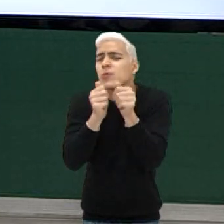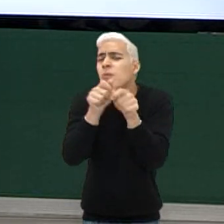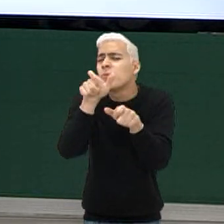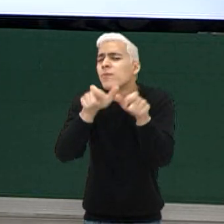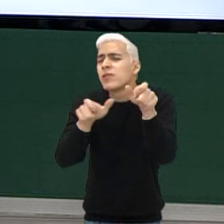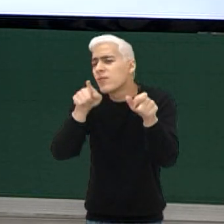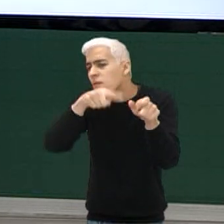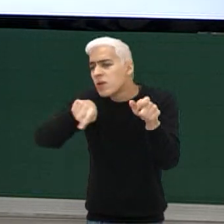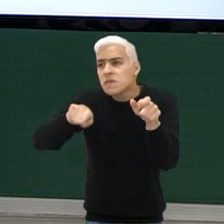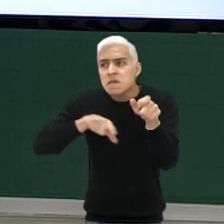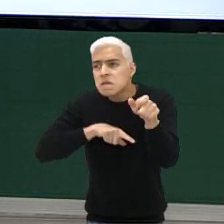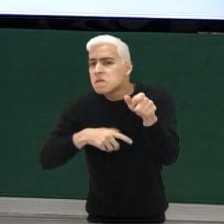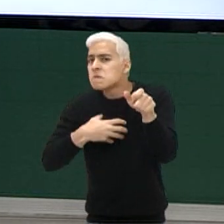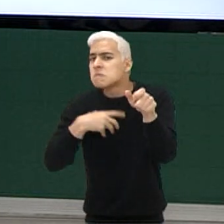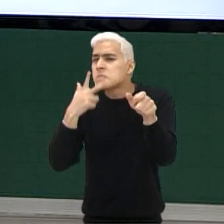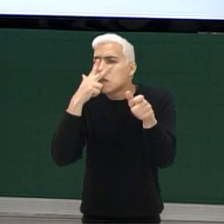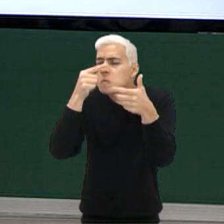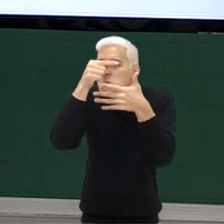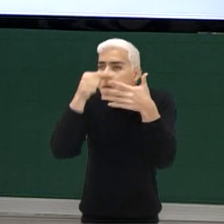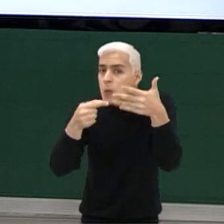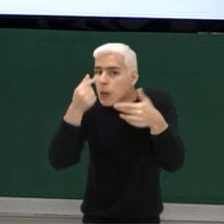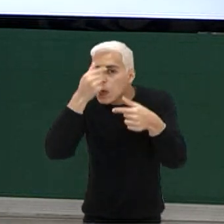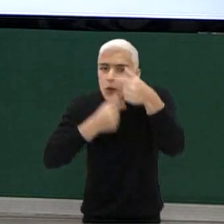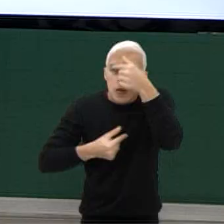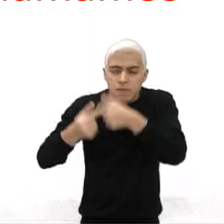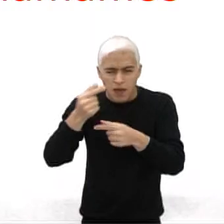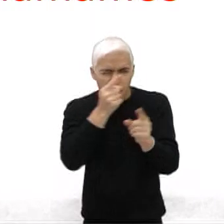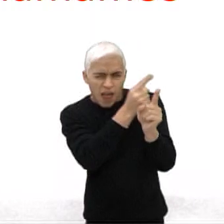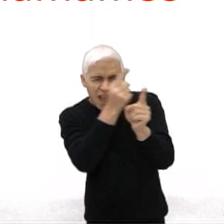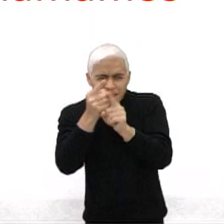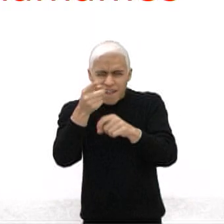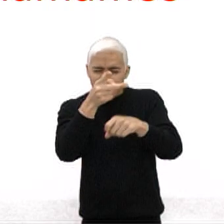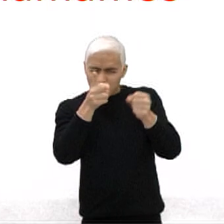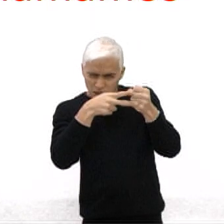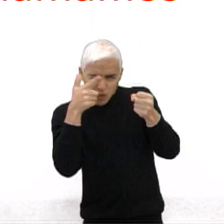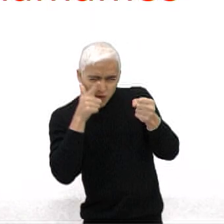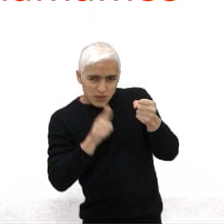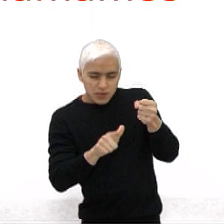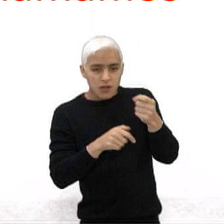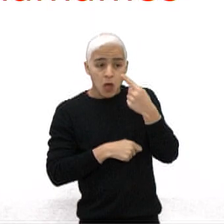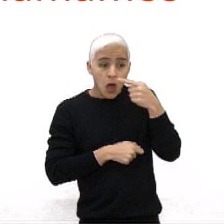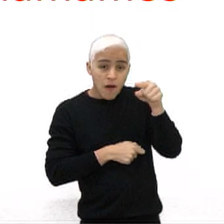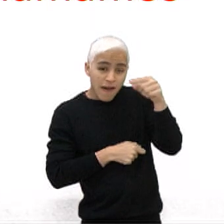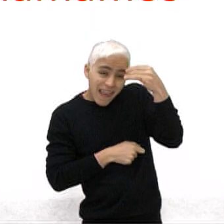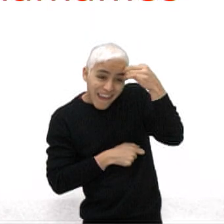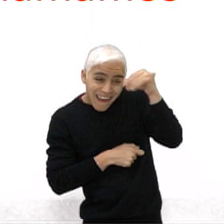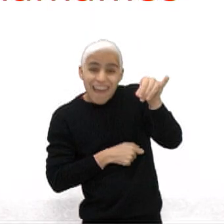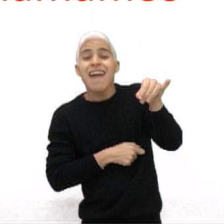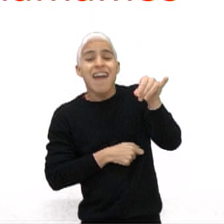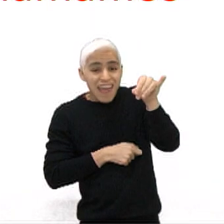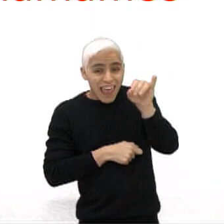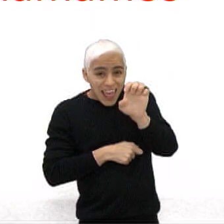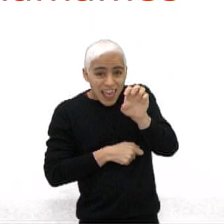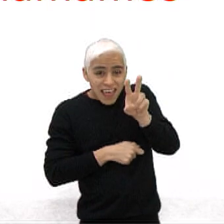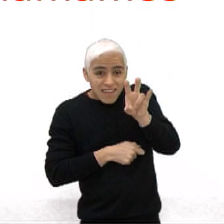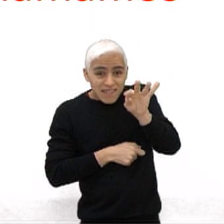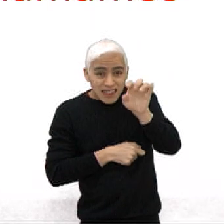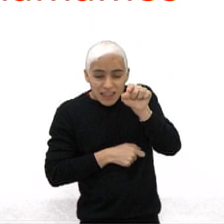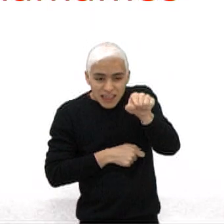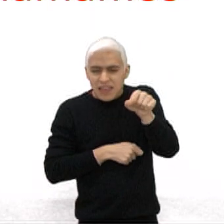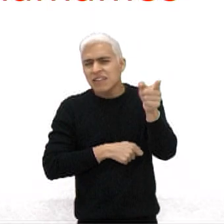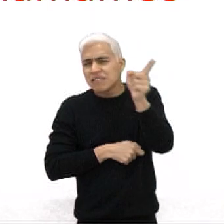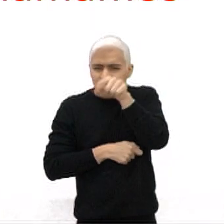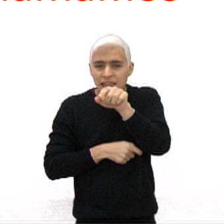com sintomas de gripe. Conseguiram encontrar os verbos? Estão eles ali. O evite e o estejam.